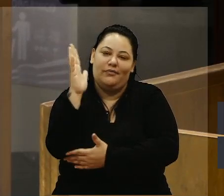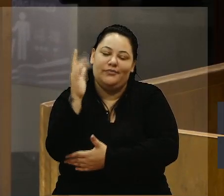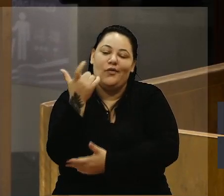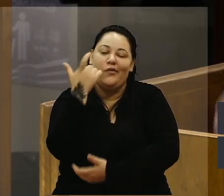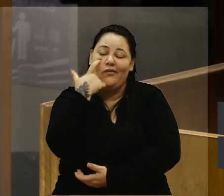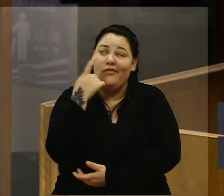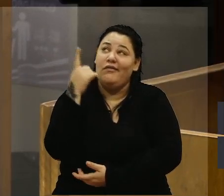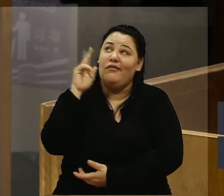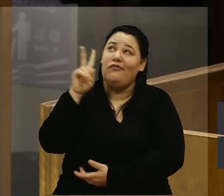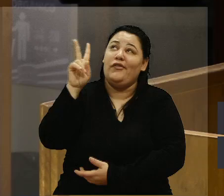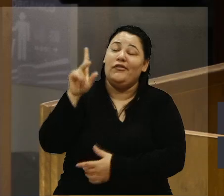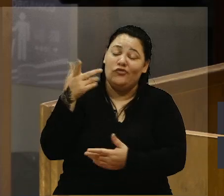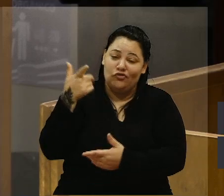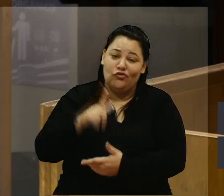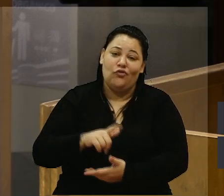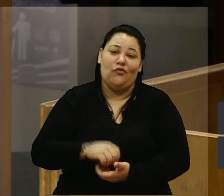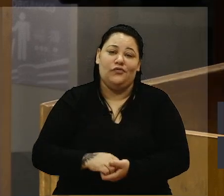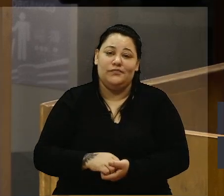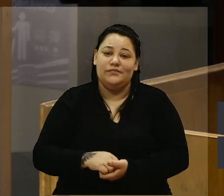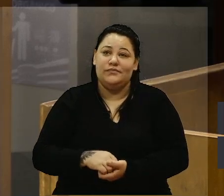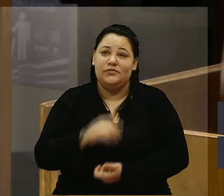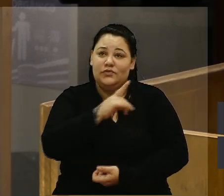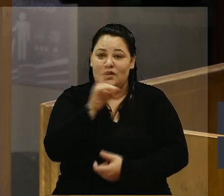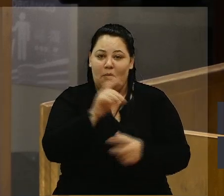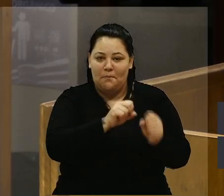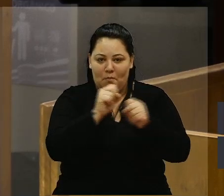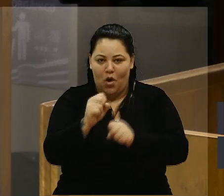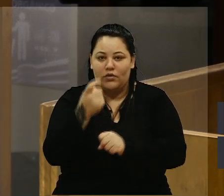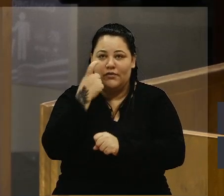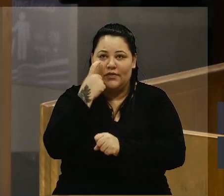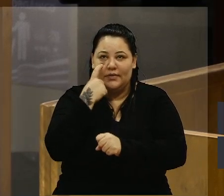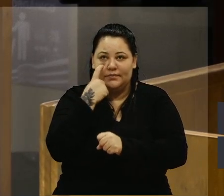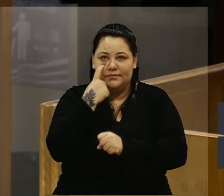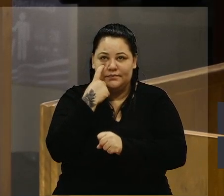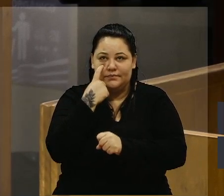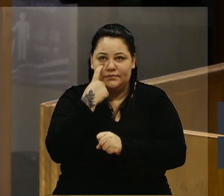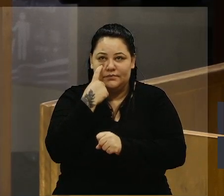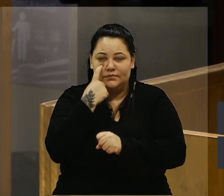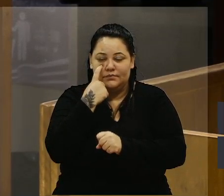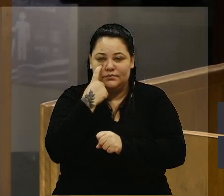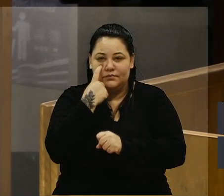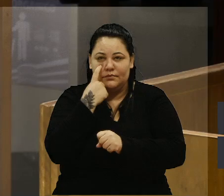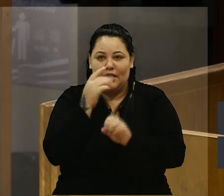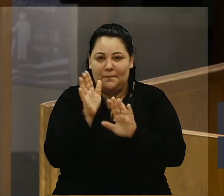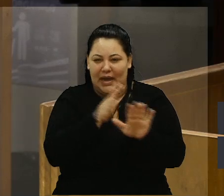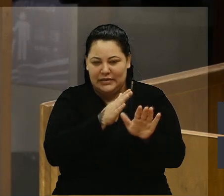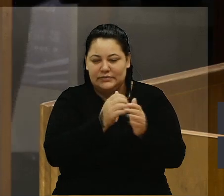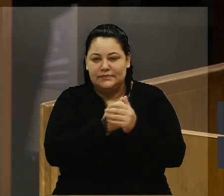lá. Como vocês podem ver, uma árvore... Passa mais um pouquinho, por favor.